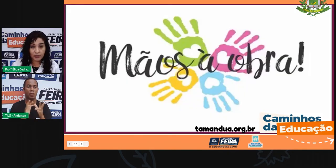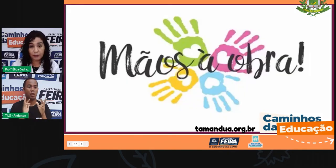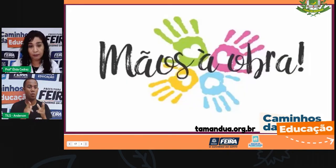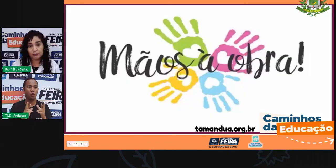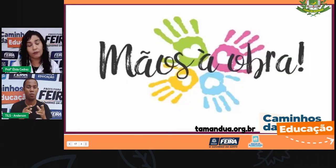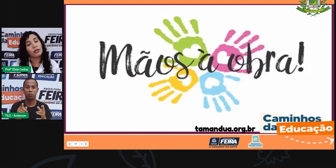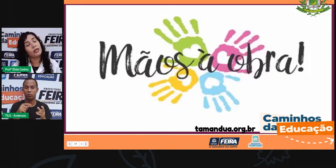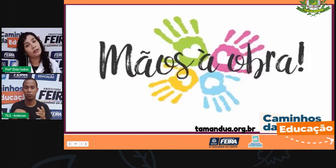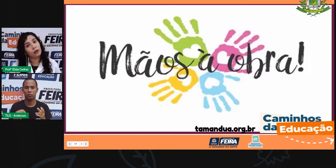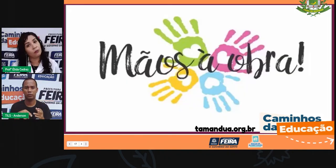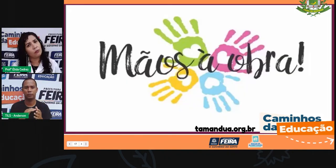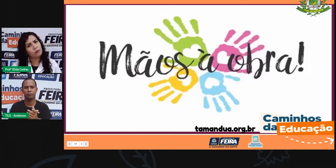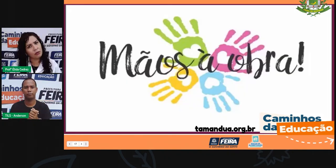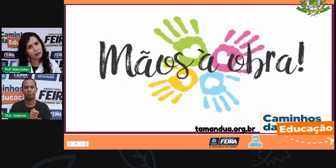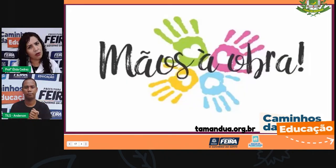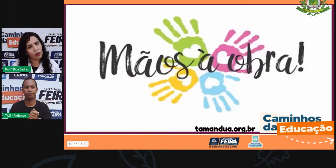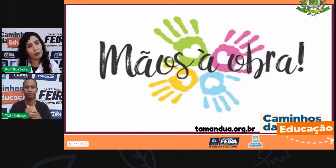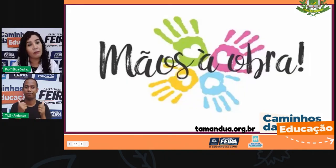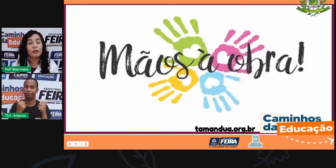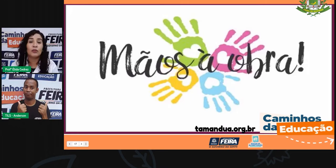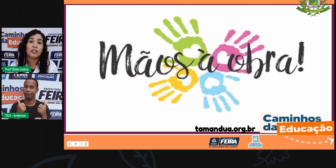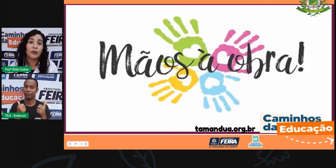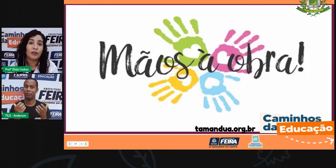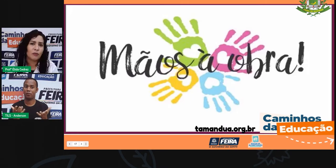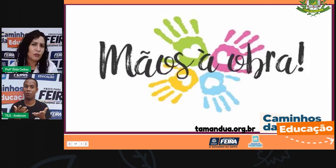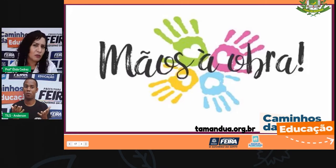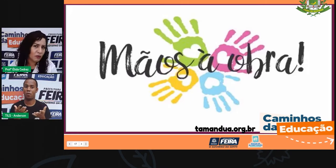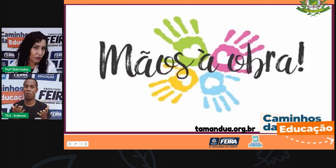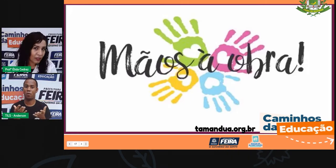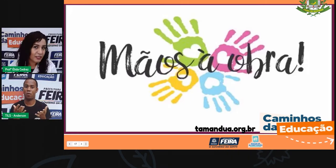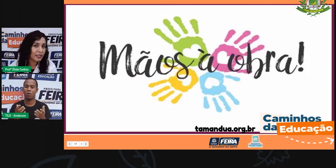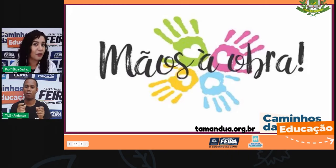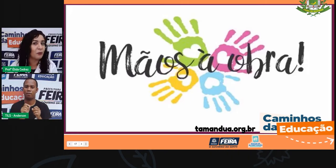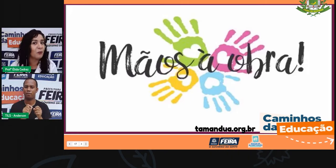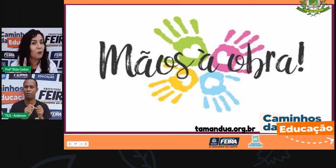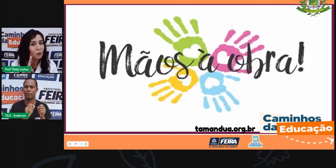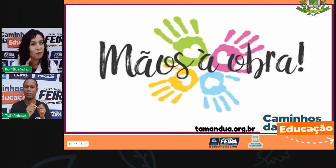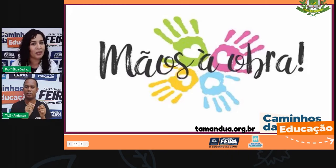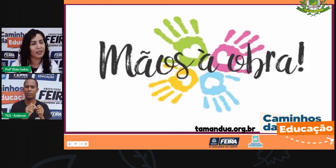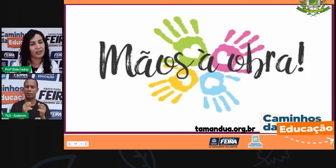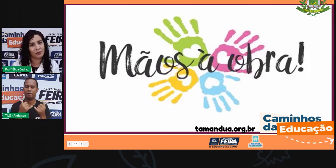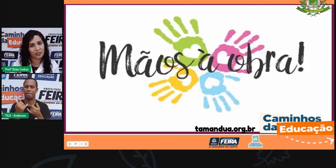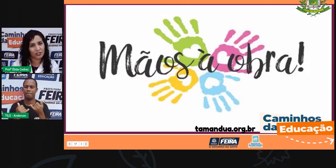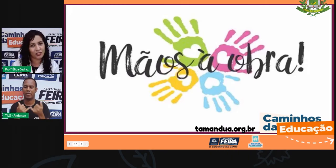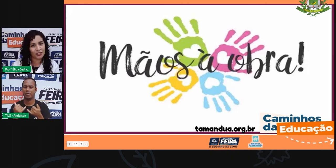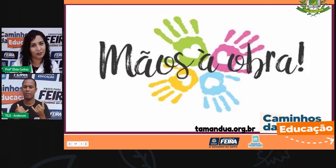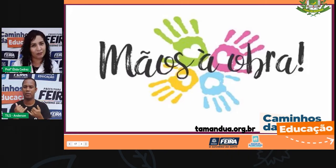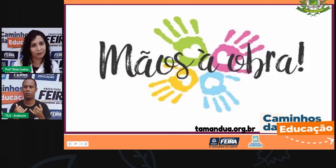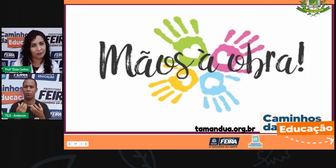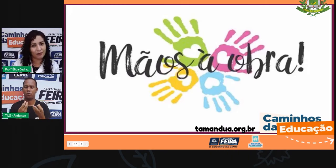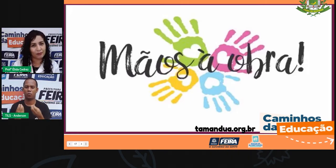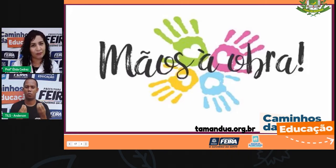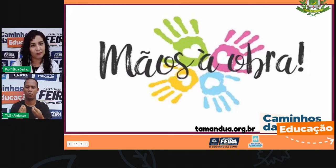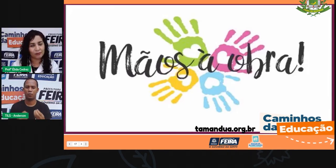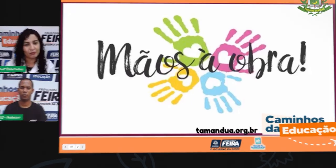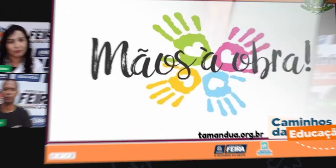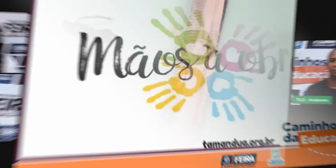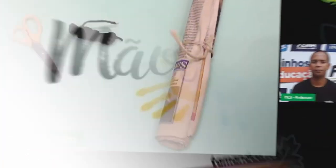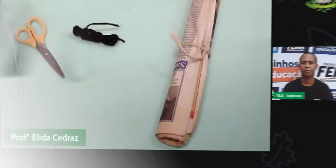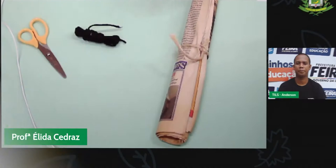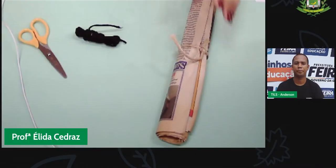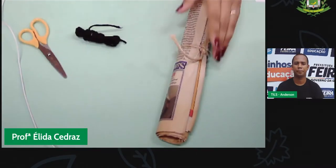a nós. Então, mãos à obra, nós agora vamos fazer um brinquedo indígena.